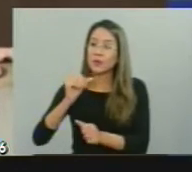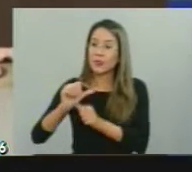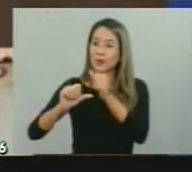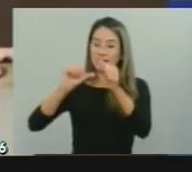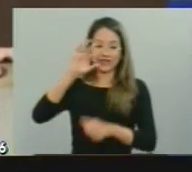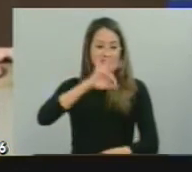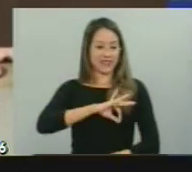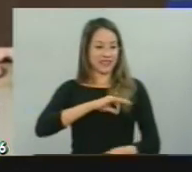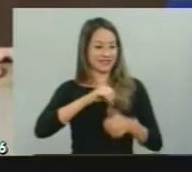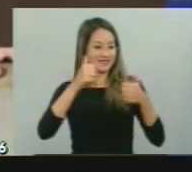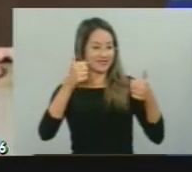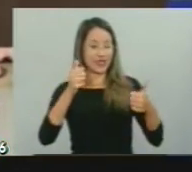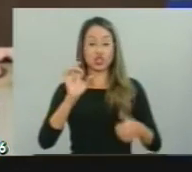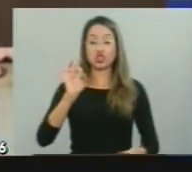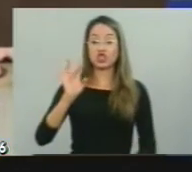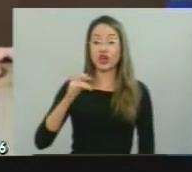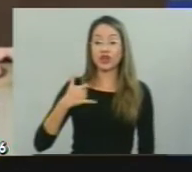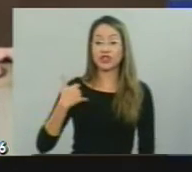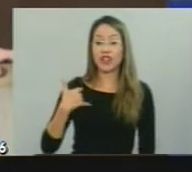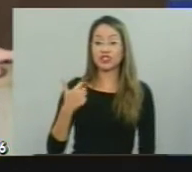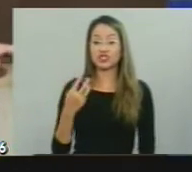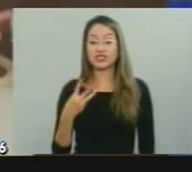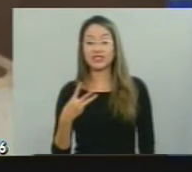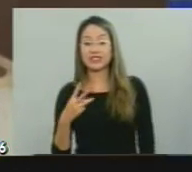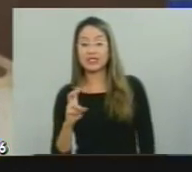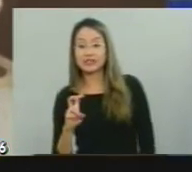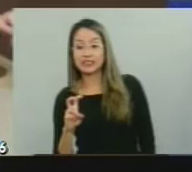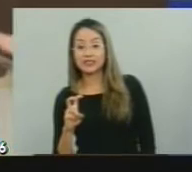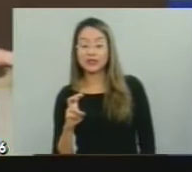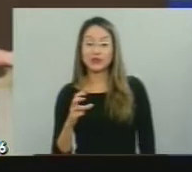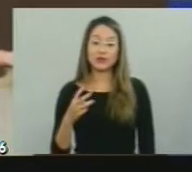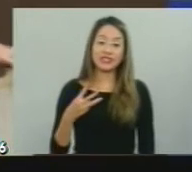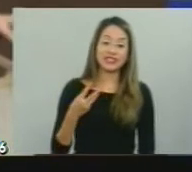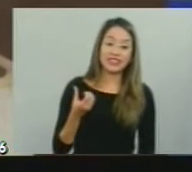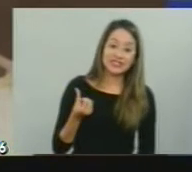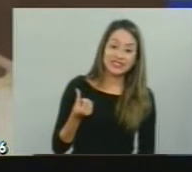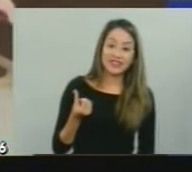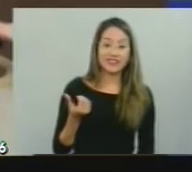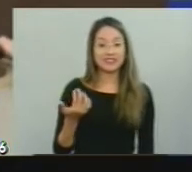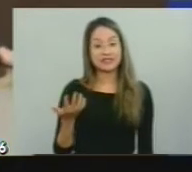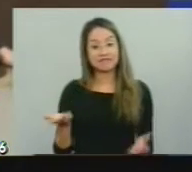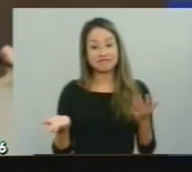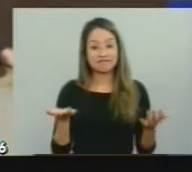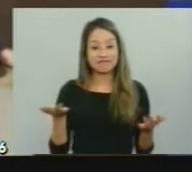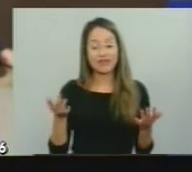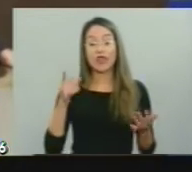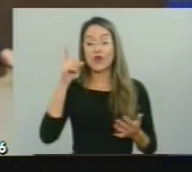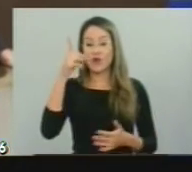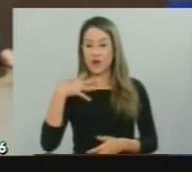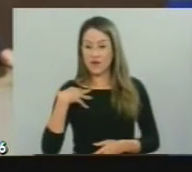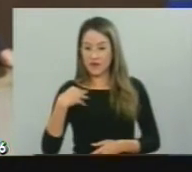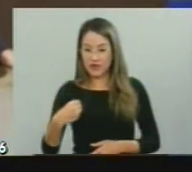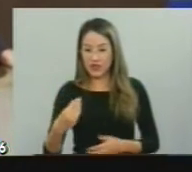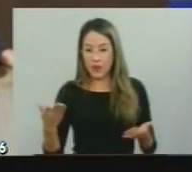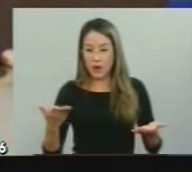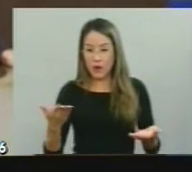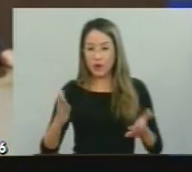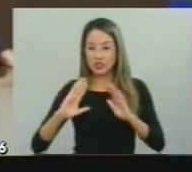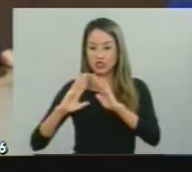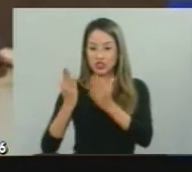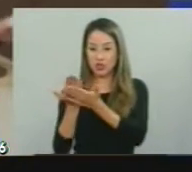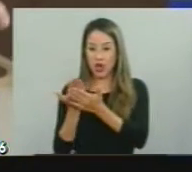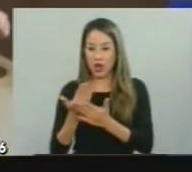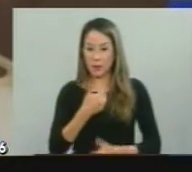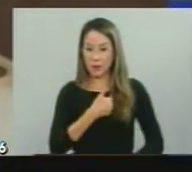tiver 35, 36, 37 anos, daqui a 20 anos. Você que tem filho hoje, na escola